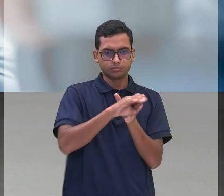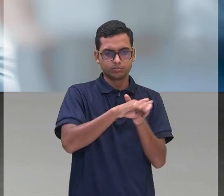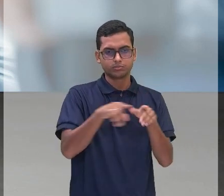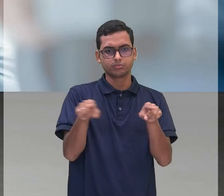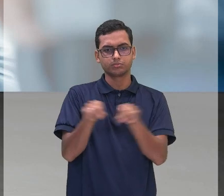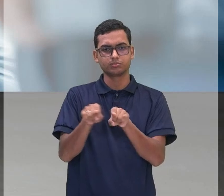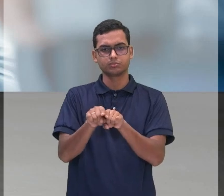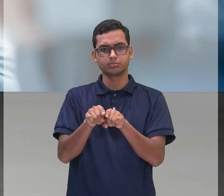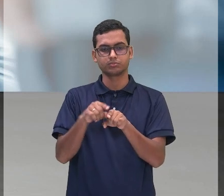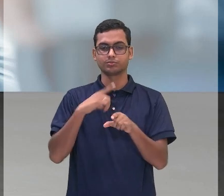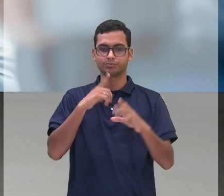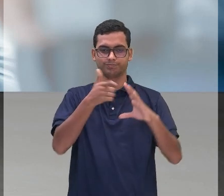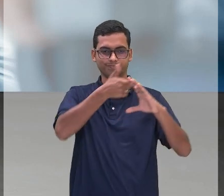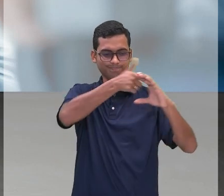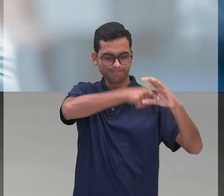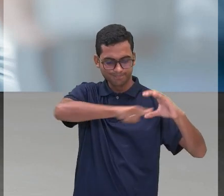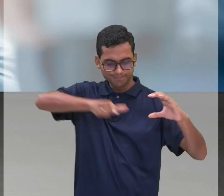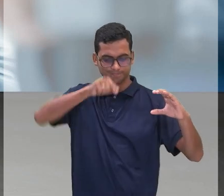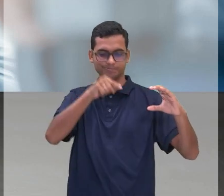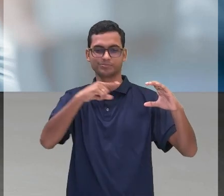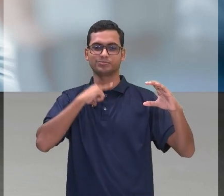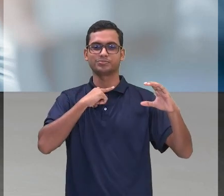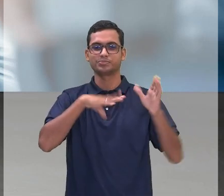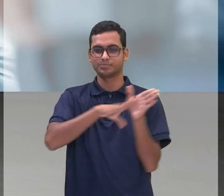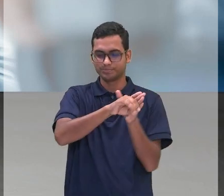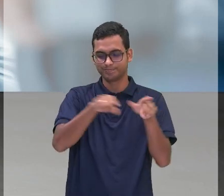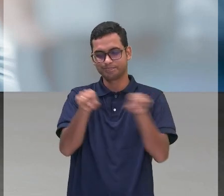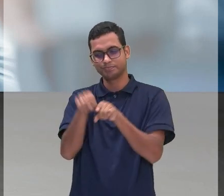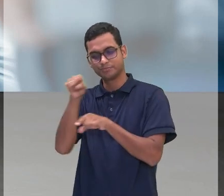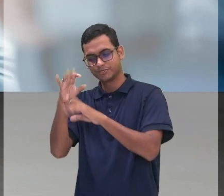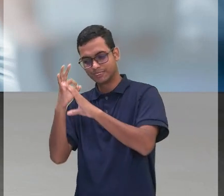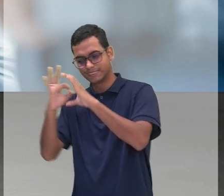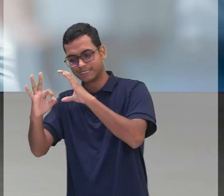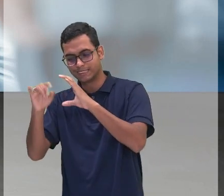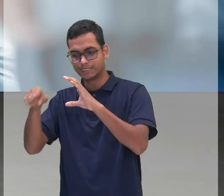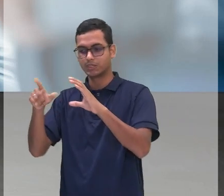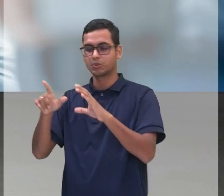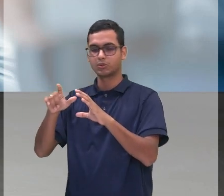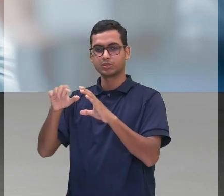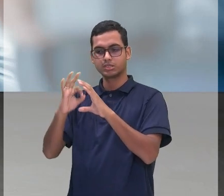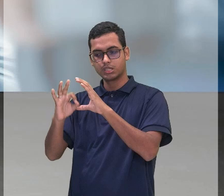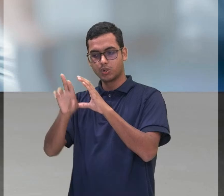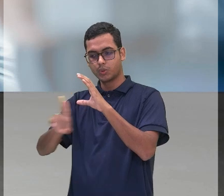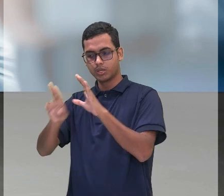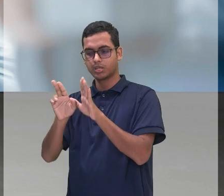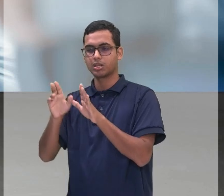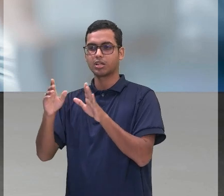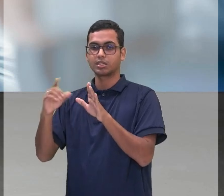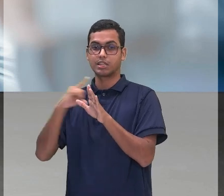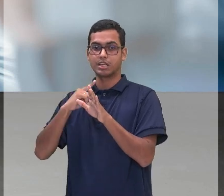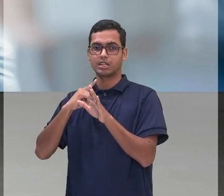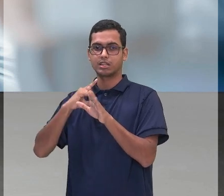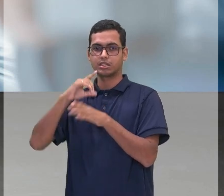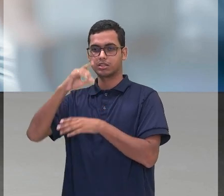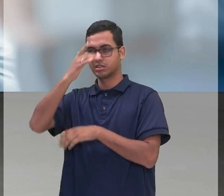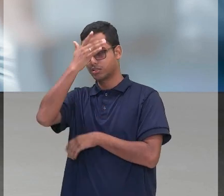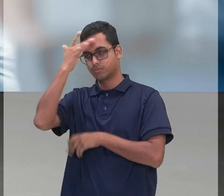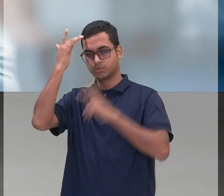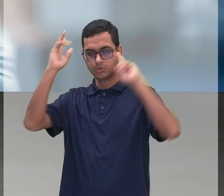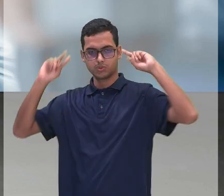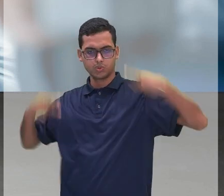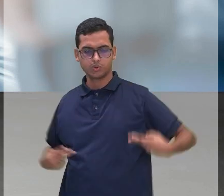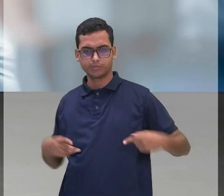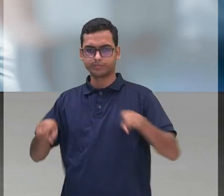células eucariontes, que são as células animais e células vegetais. E aí, quando a gente fala de célula vegetal, a gente lembra também que ela